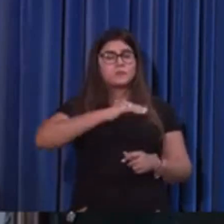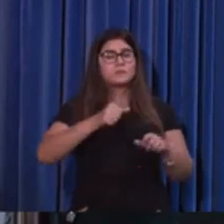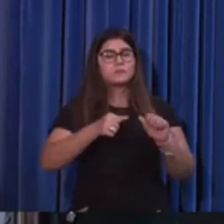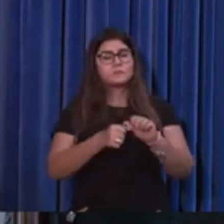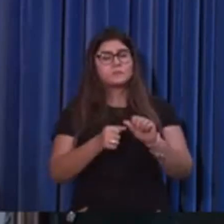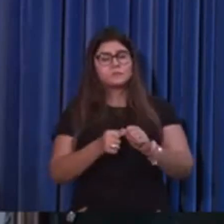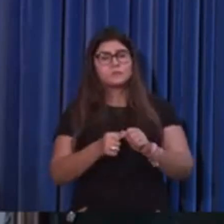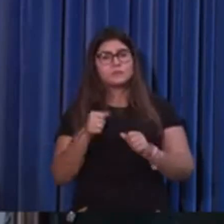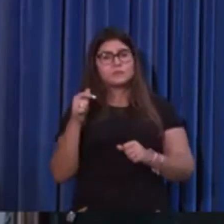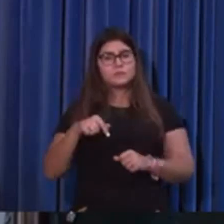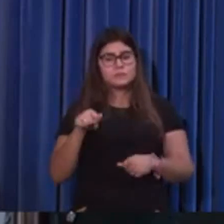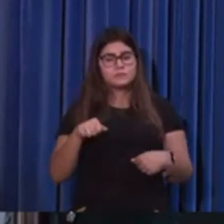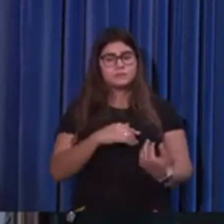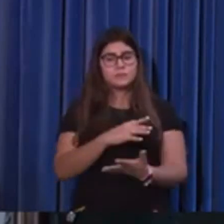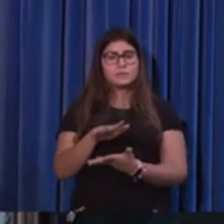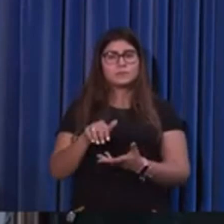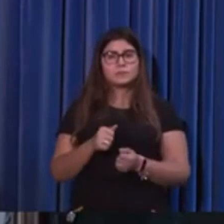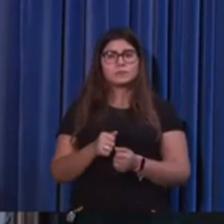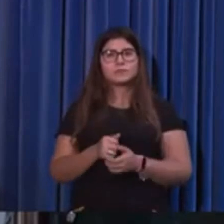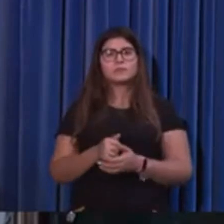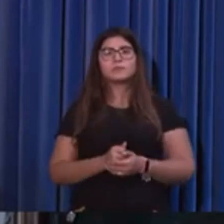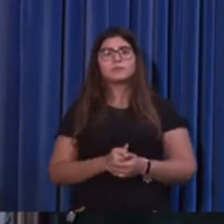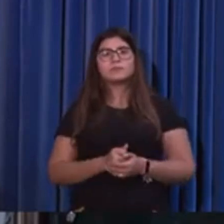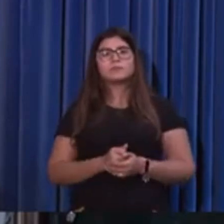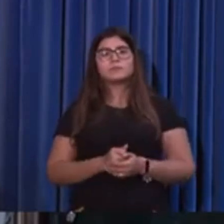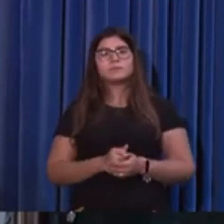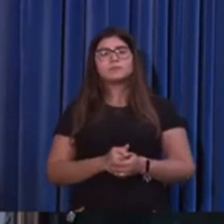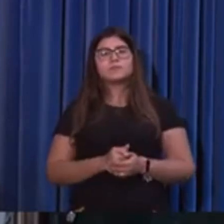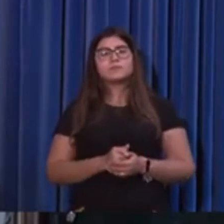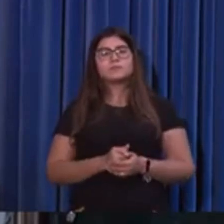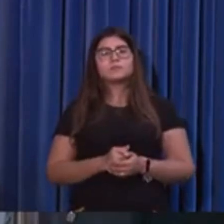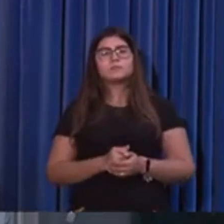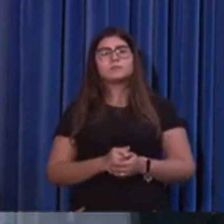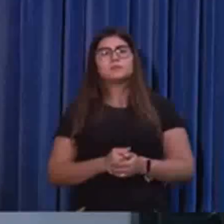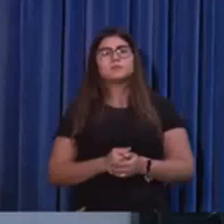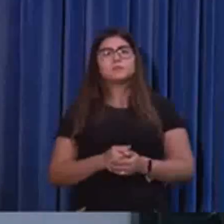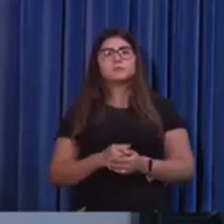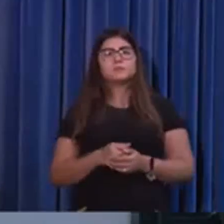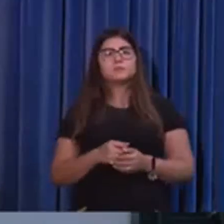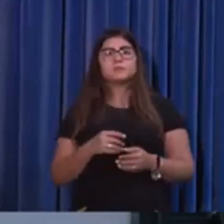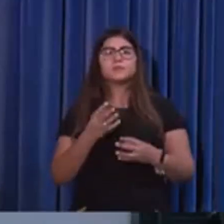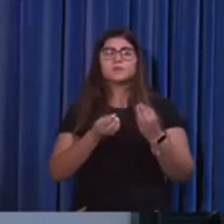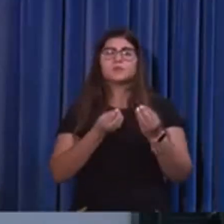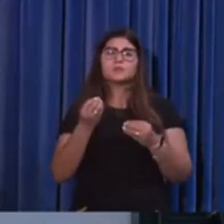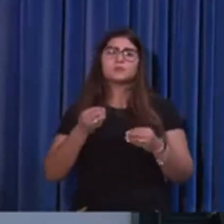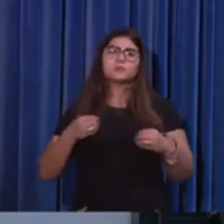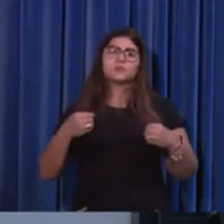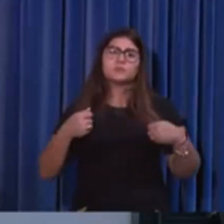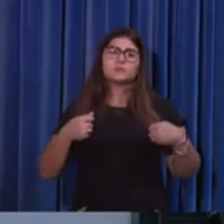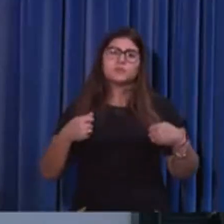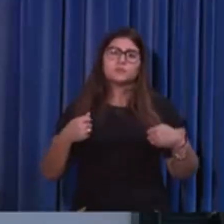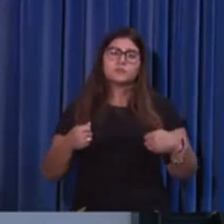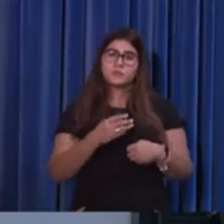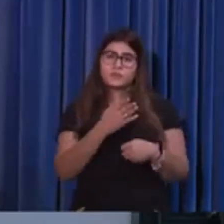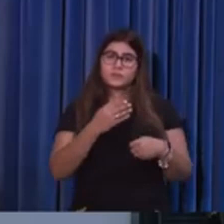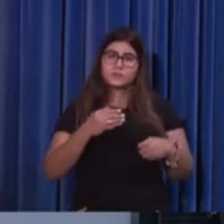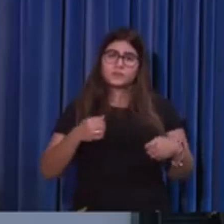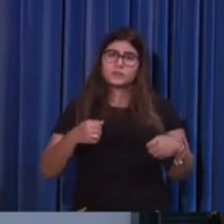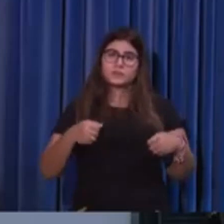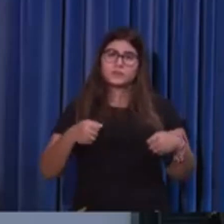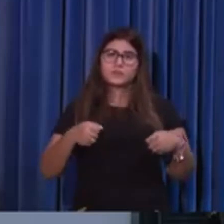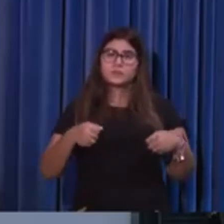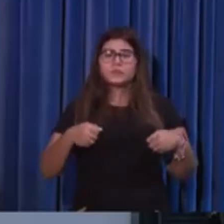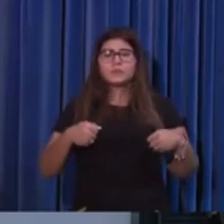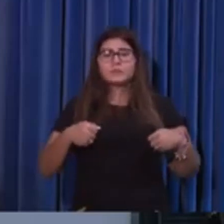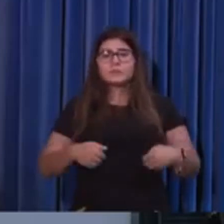corpo. Não é sem importância o que, como novas criaturas, fazemos neste mundo.